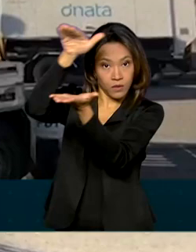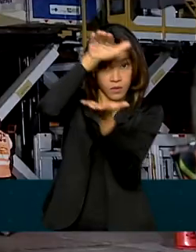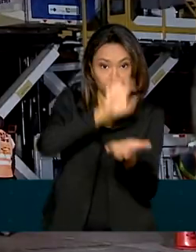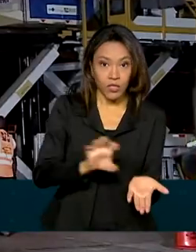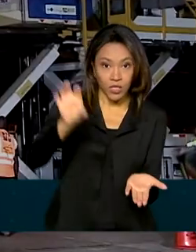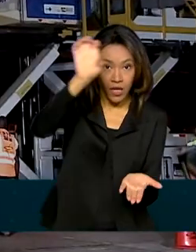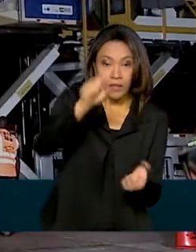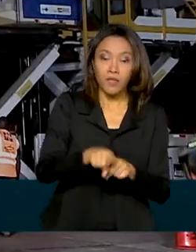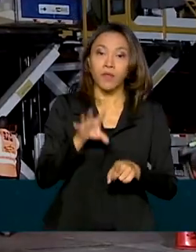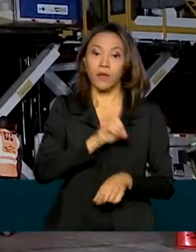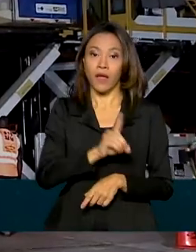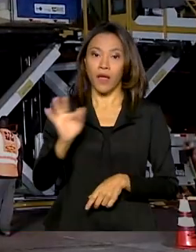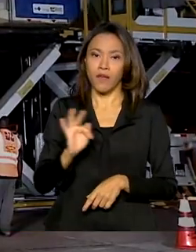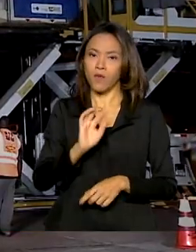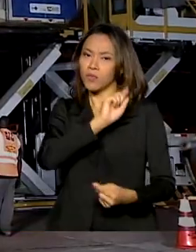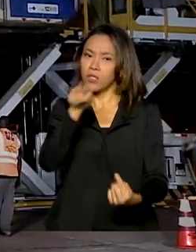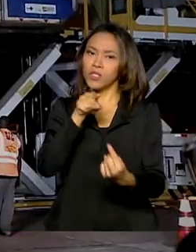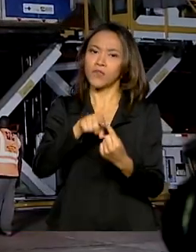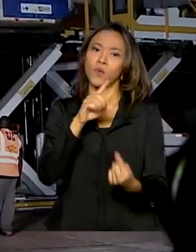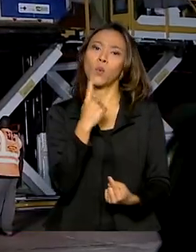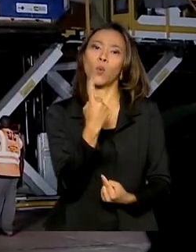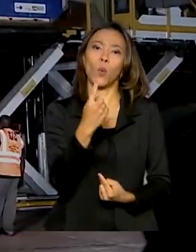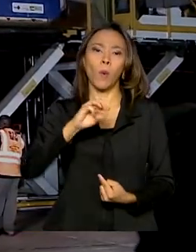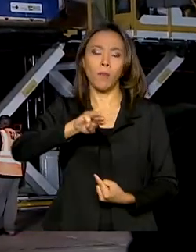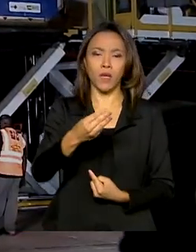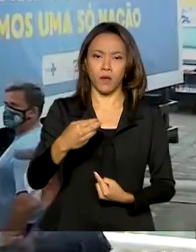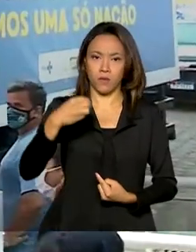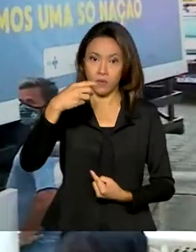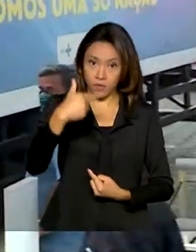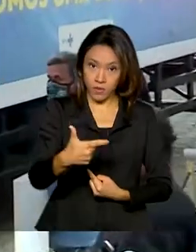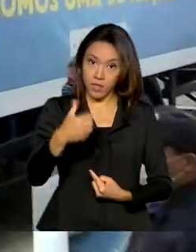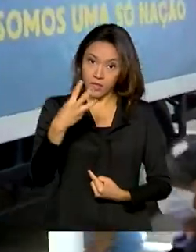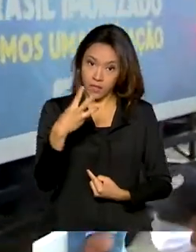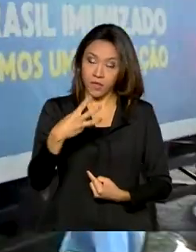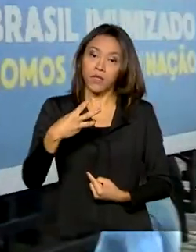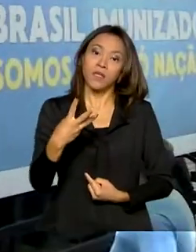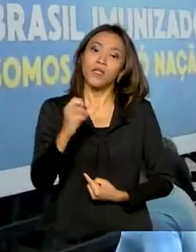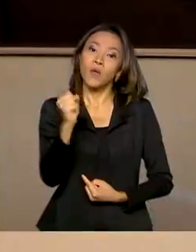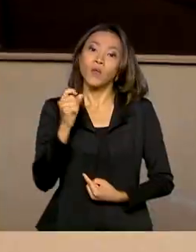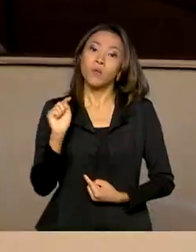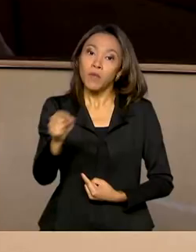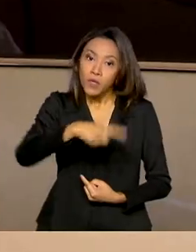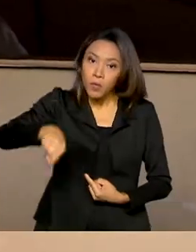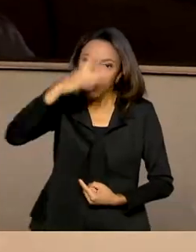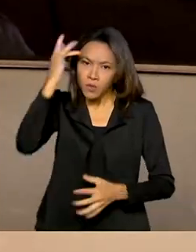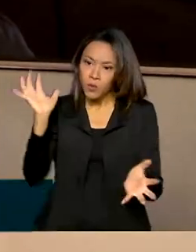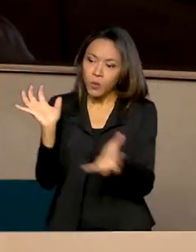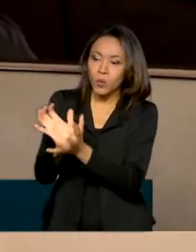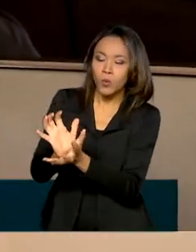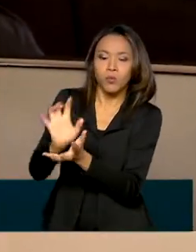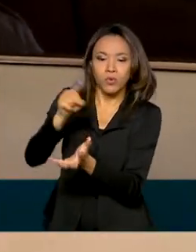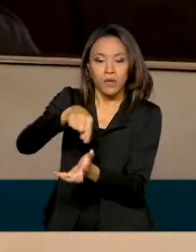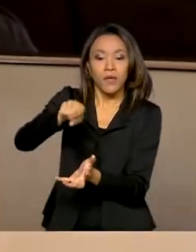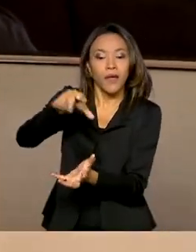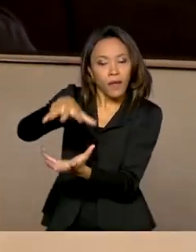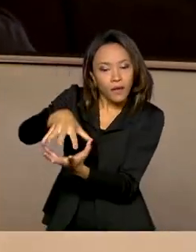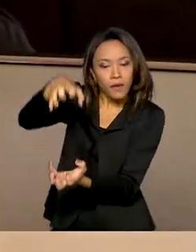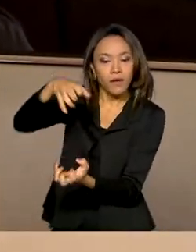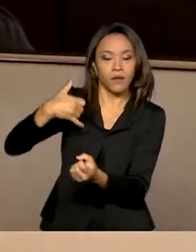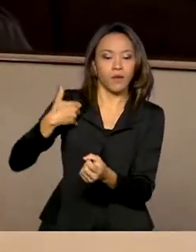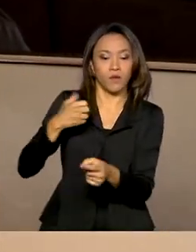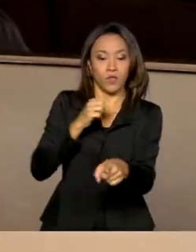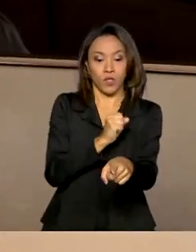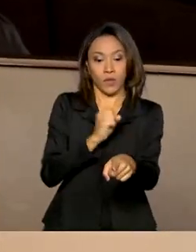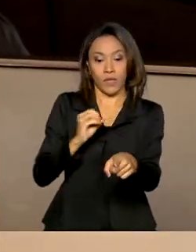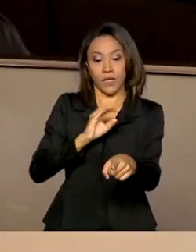vacinar mais 1 milhão 238 mil pessoas dos grupos prioritários. São idosos de 80 a 84